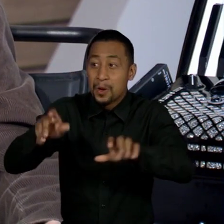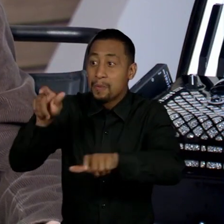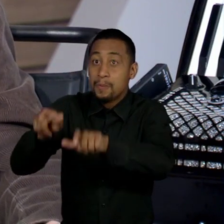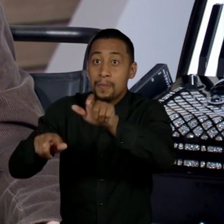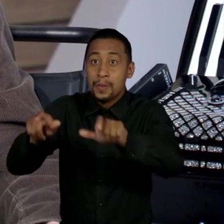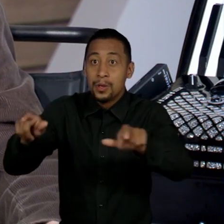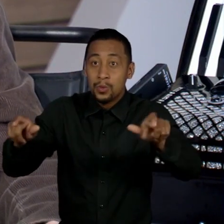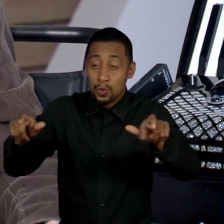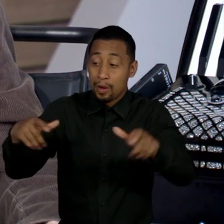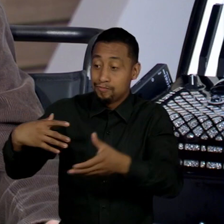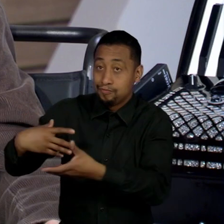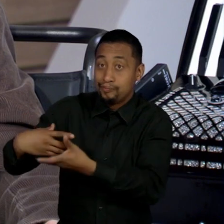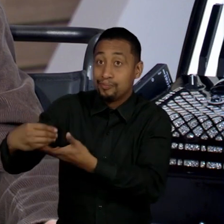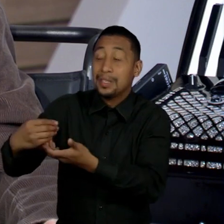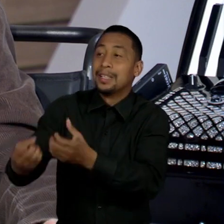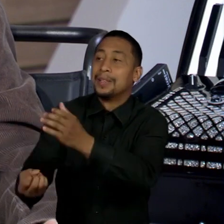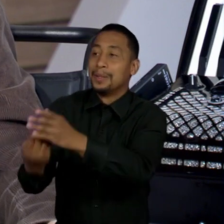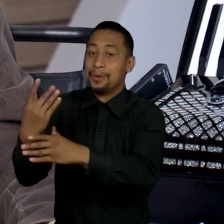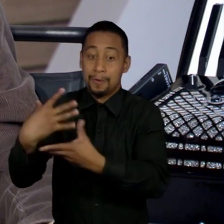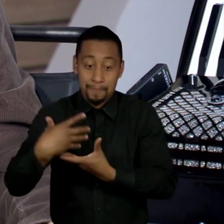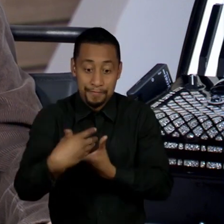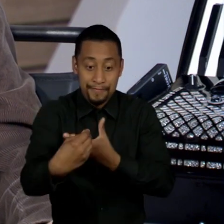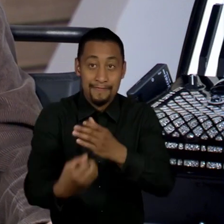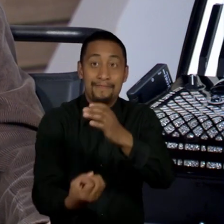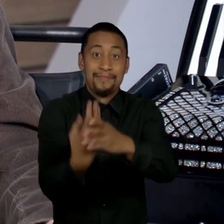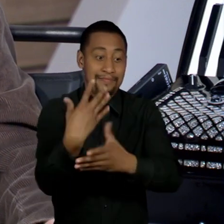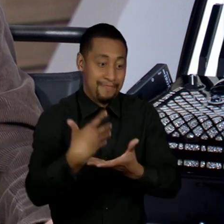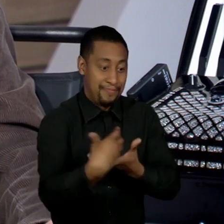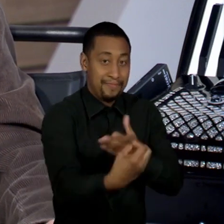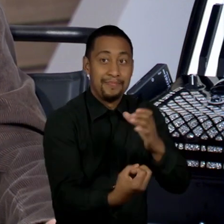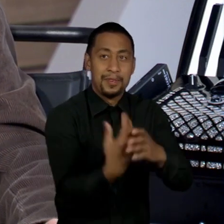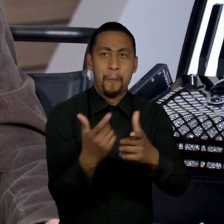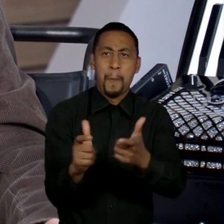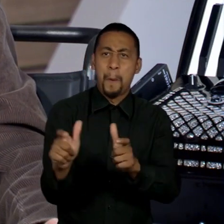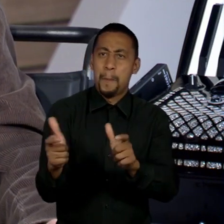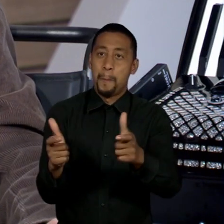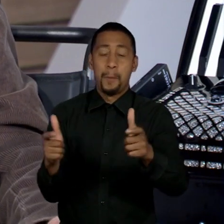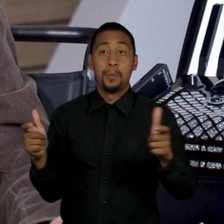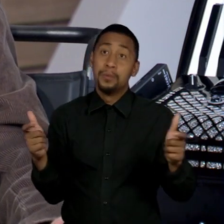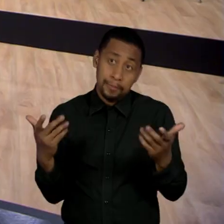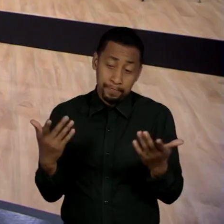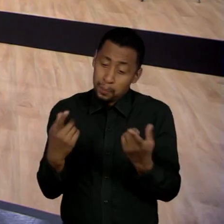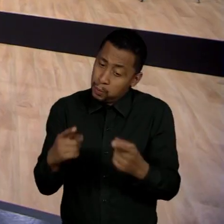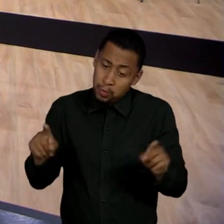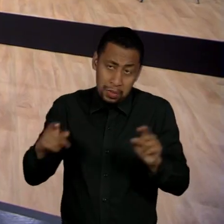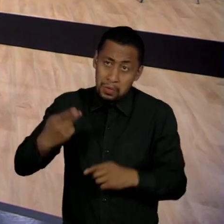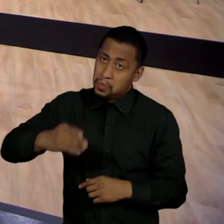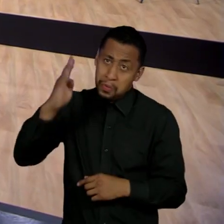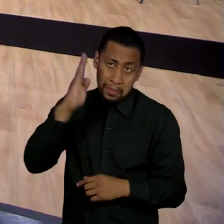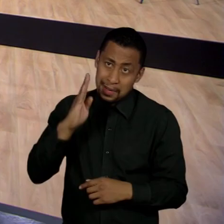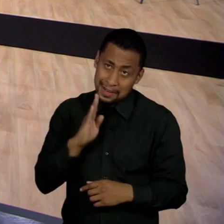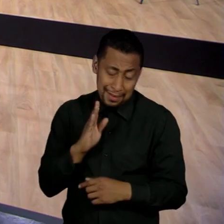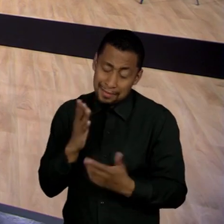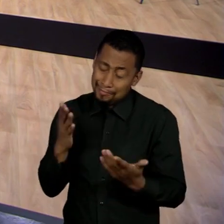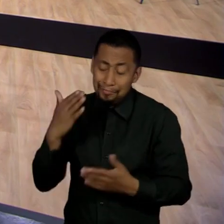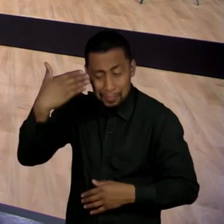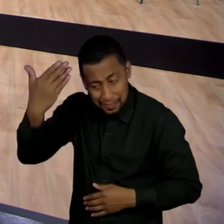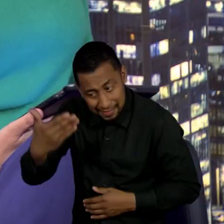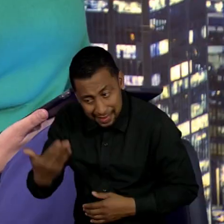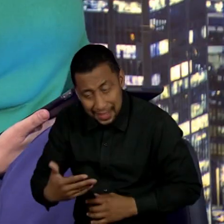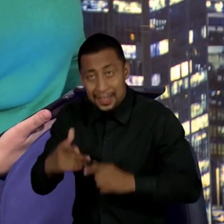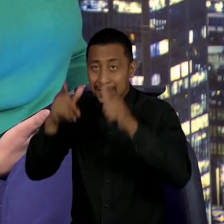não só um sentimento de nordestino, mas também de brasilidade. Né? Falar de música brasileira é falar também de Gonzaga, a gente tem que reconhecer isso.